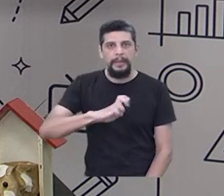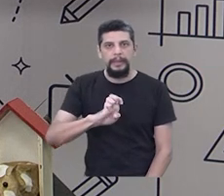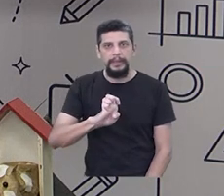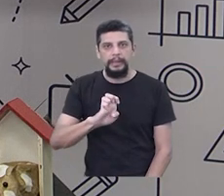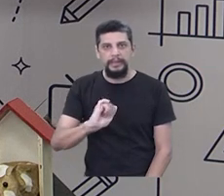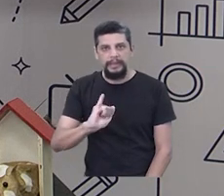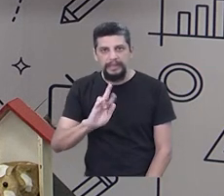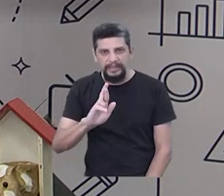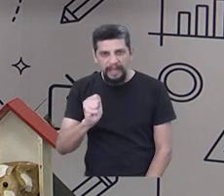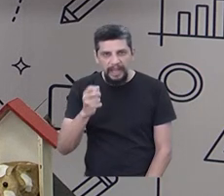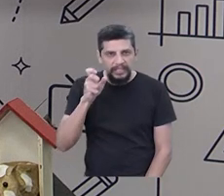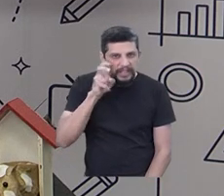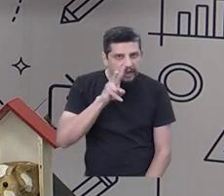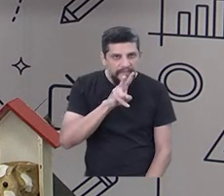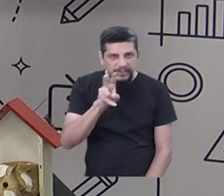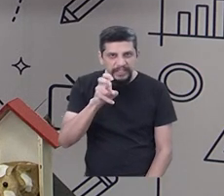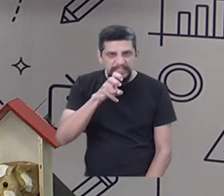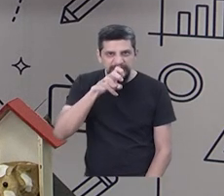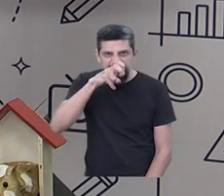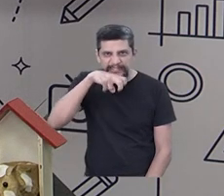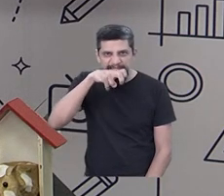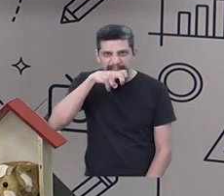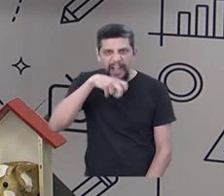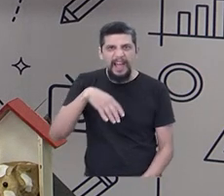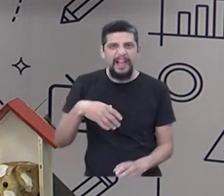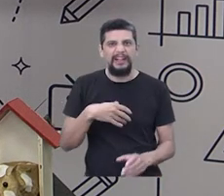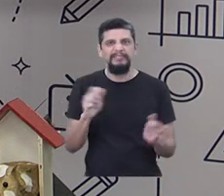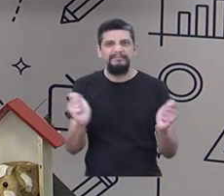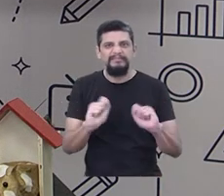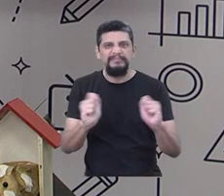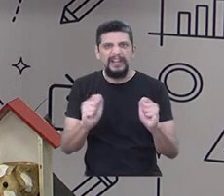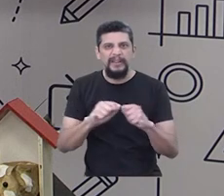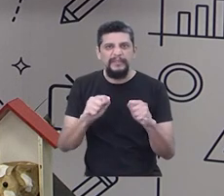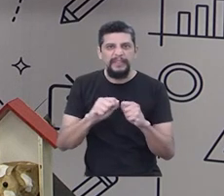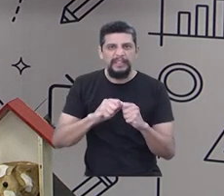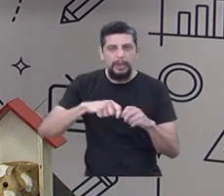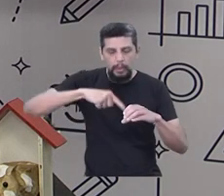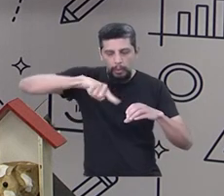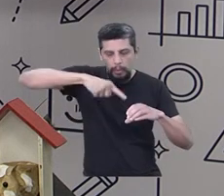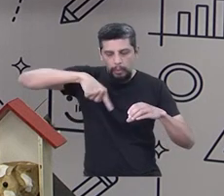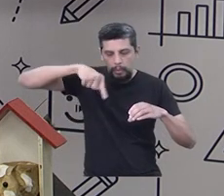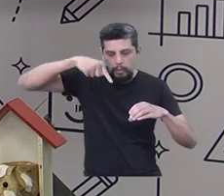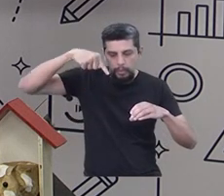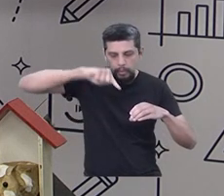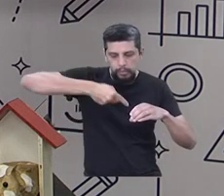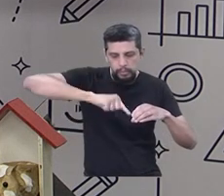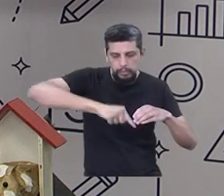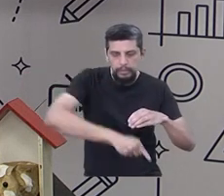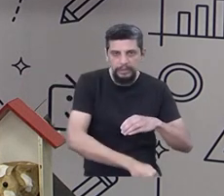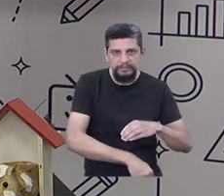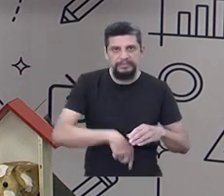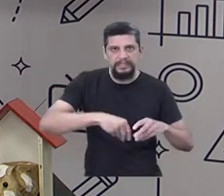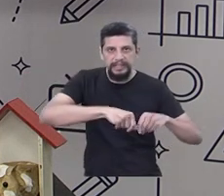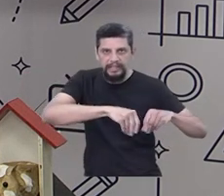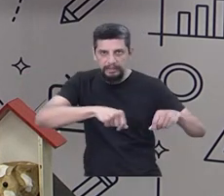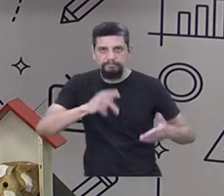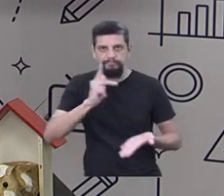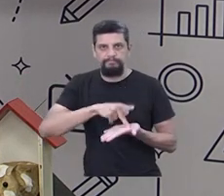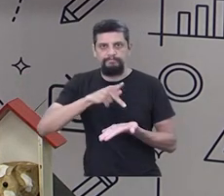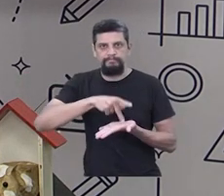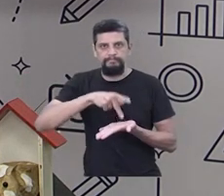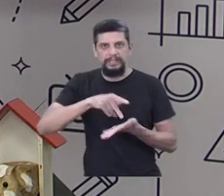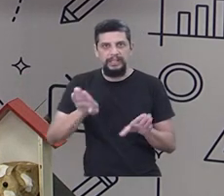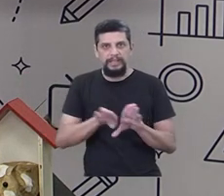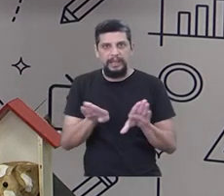nossa toupeira. Vocês já ouviram falar em toupeira? Elas adoram fazer túneis na terra. É